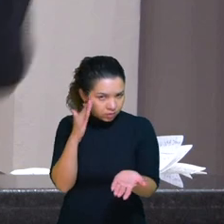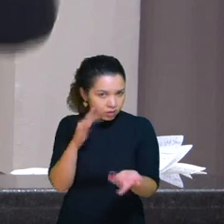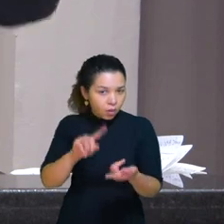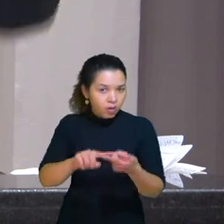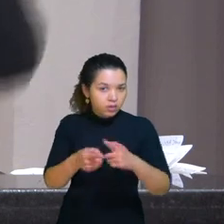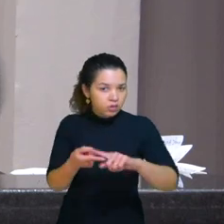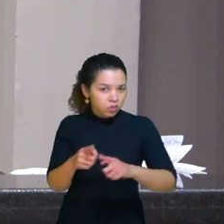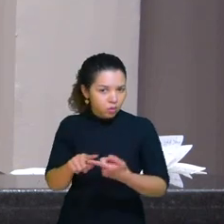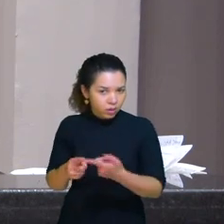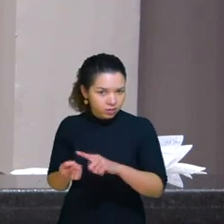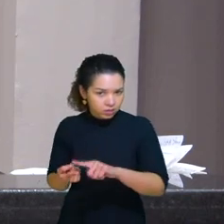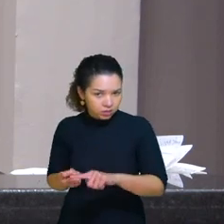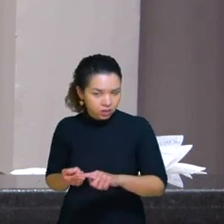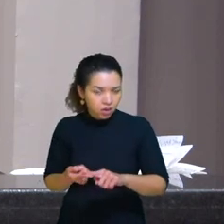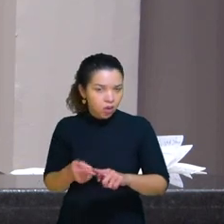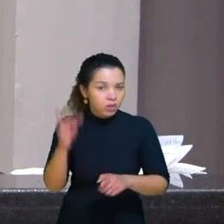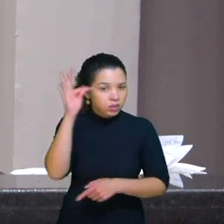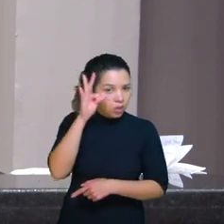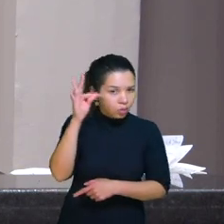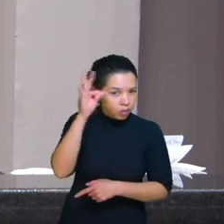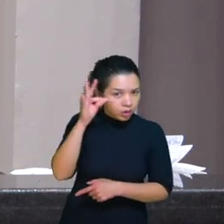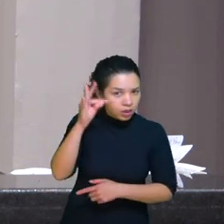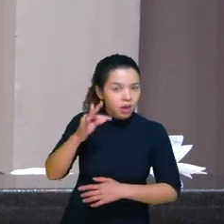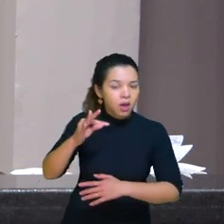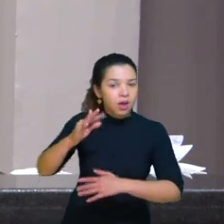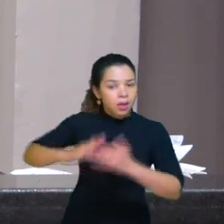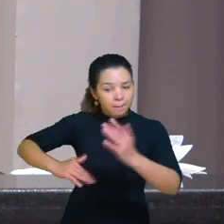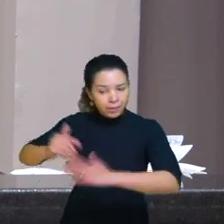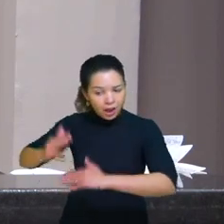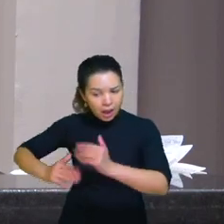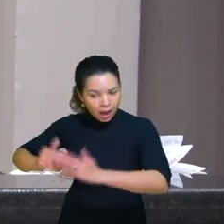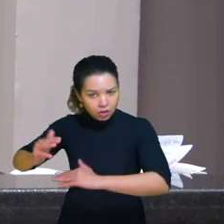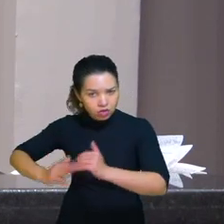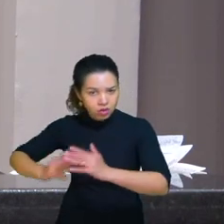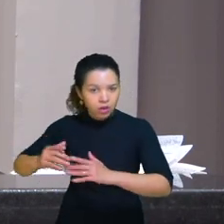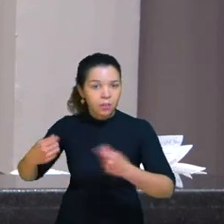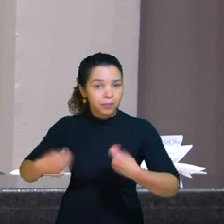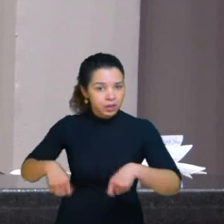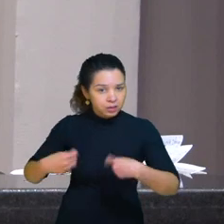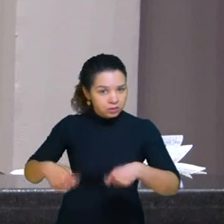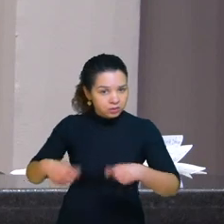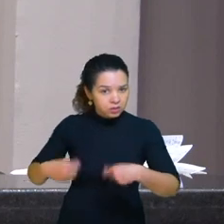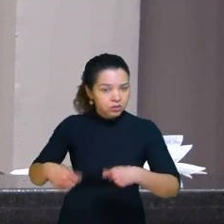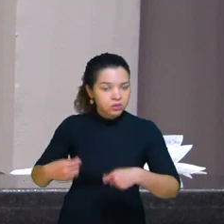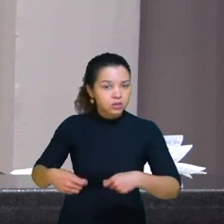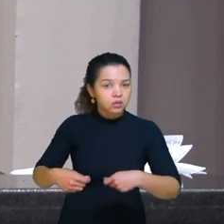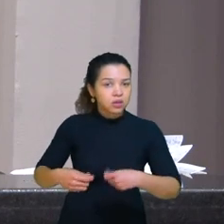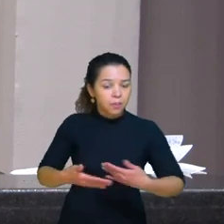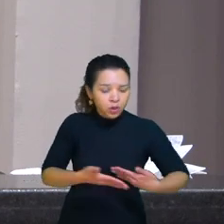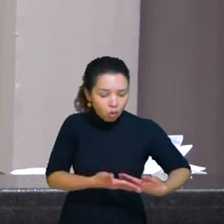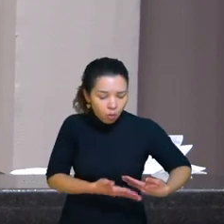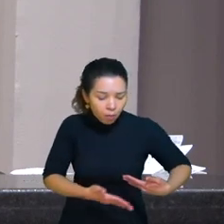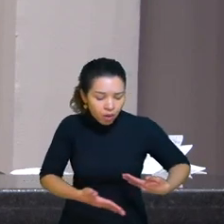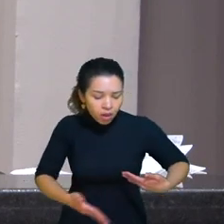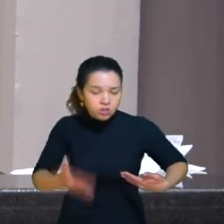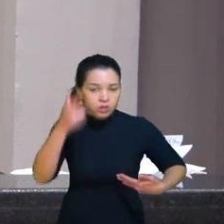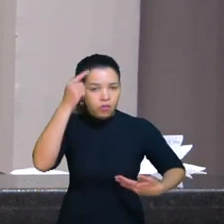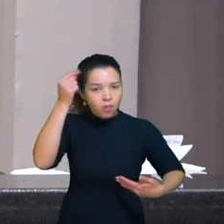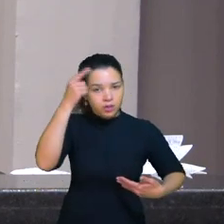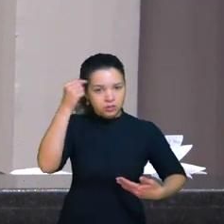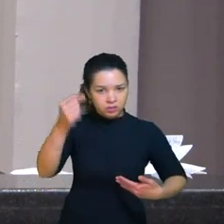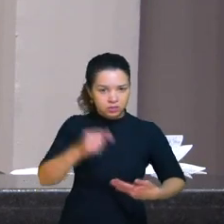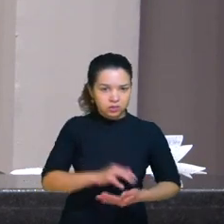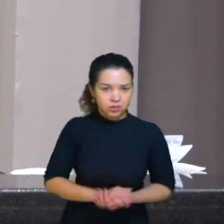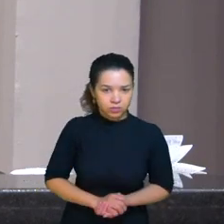articulação teoria e prática pedagógica ela tem que nascer na formação inicial a partir do trabalho colaborativo